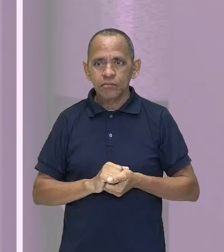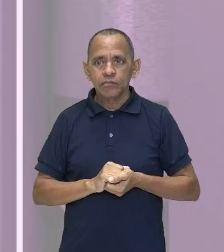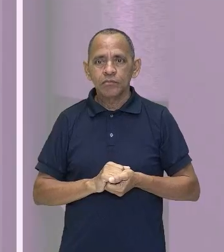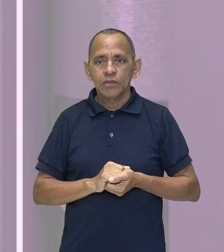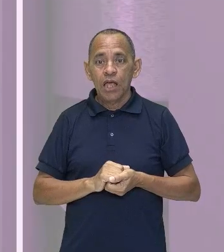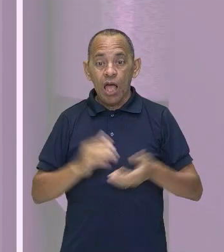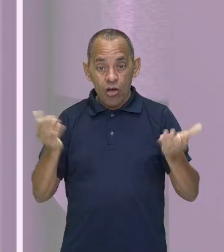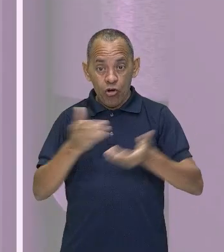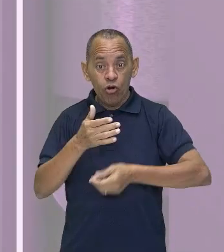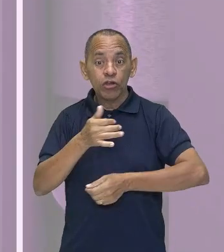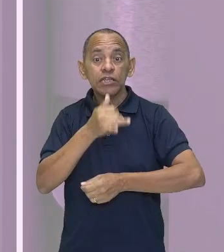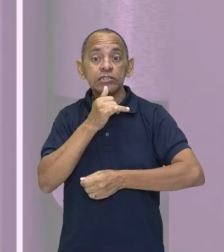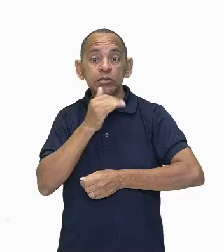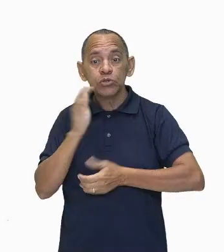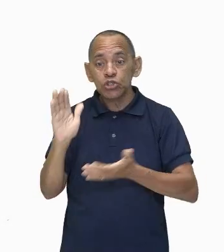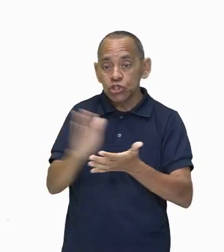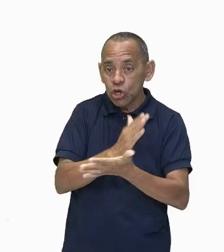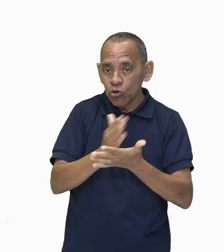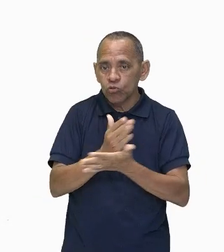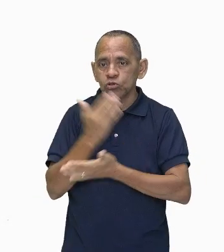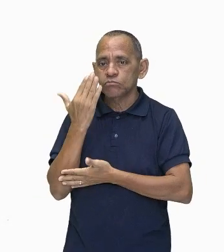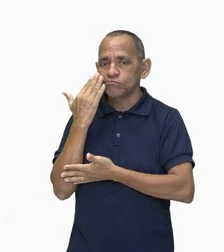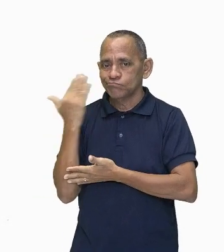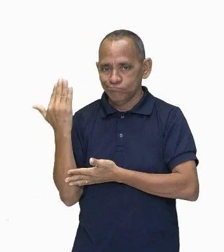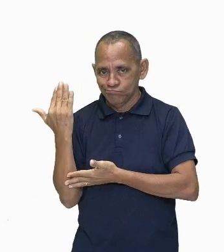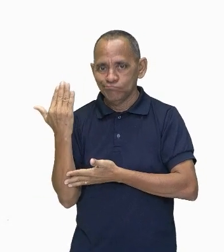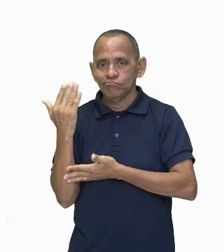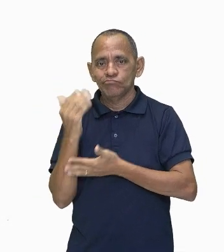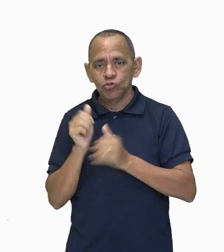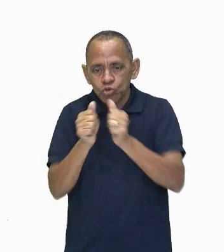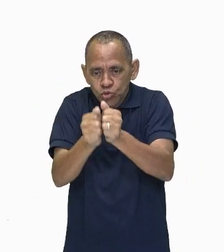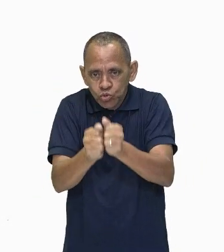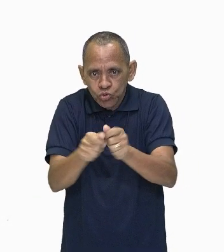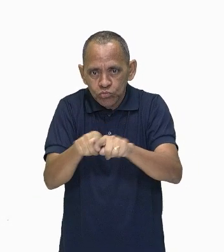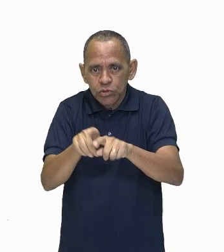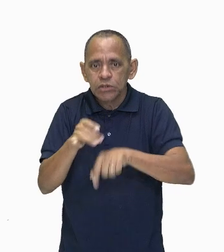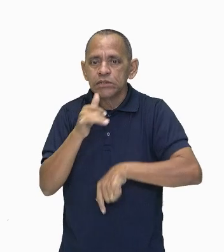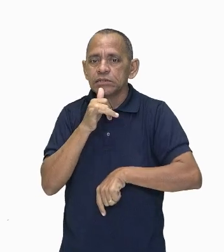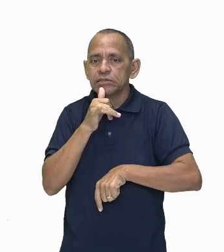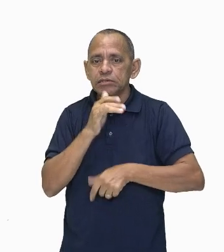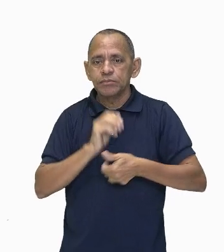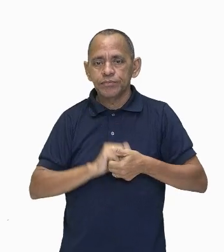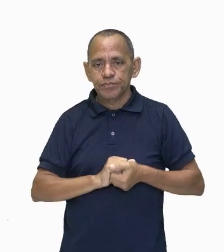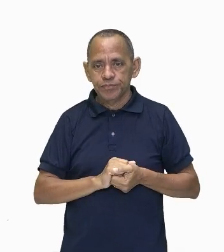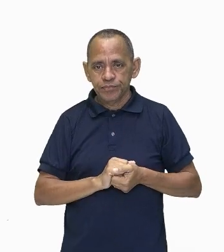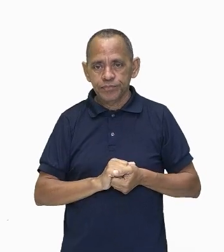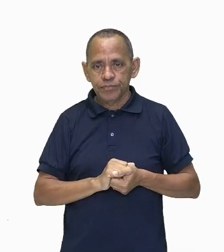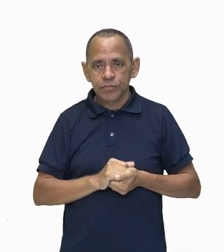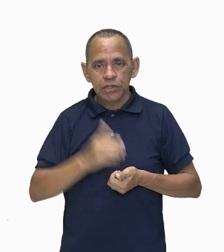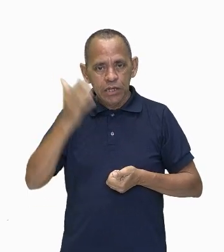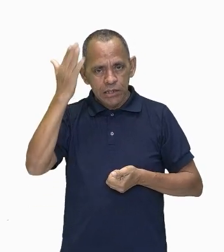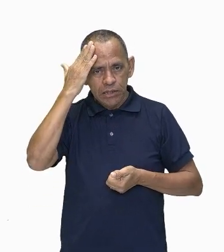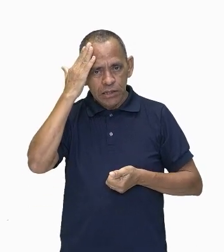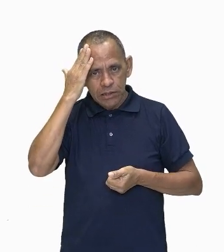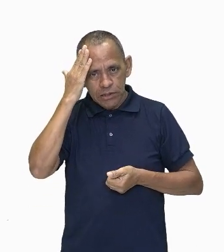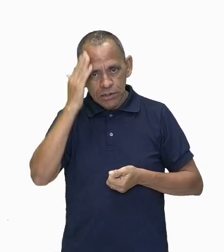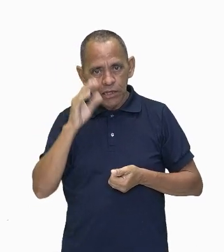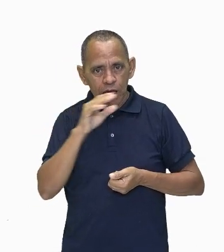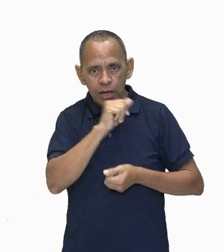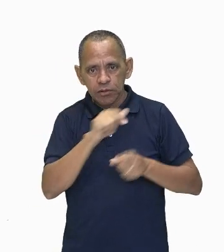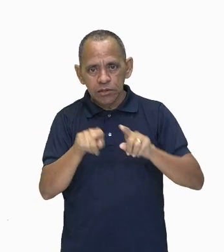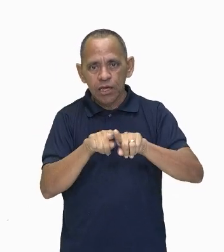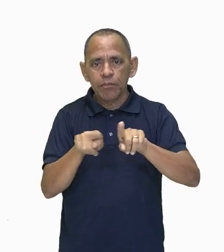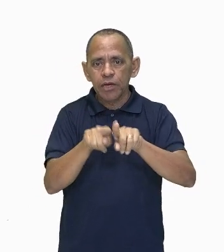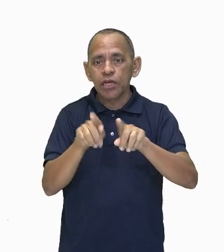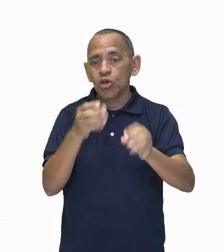alguns exemplos. Acompanhem comigo o nosso exemplo aqui para a gente entender direito como é que a gente vai construir essas